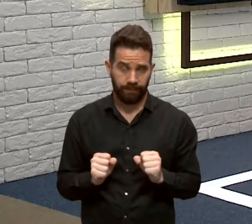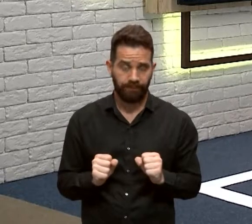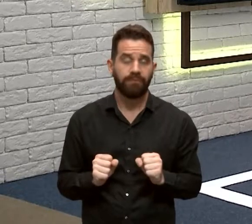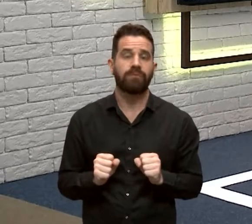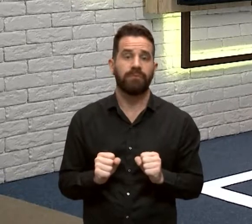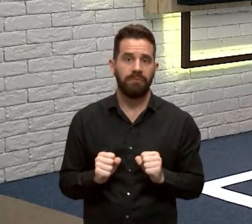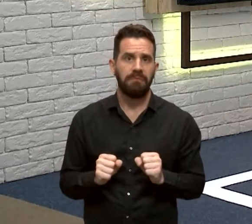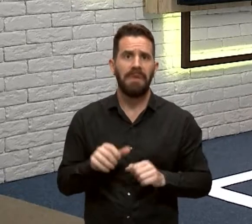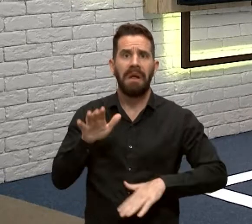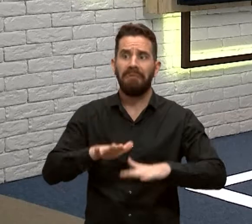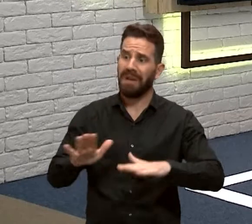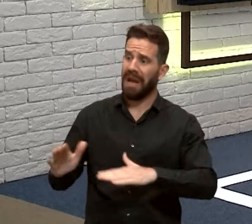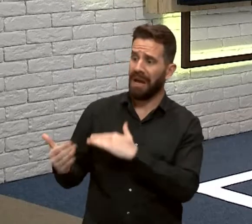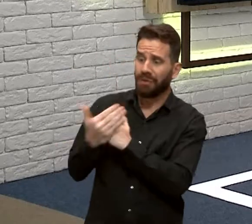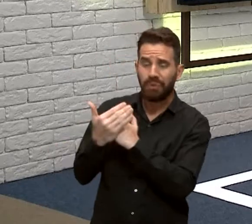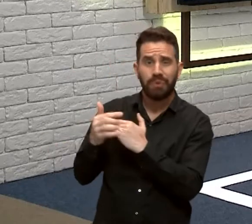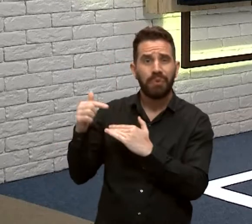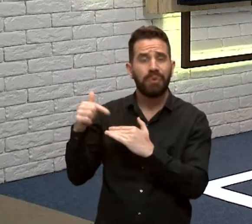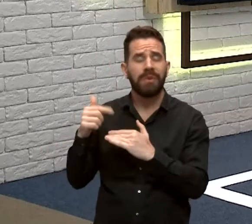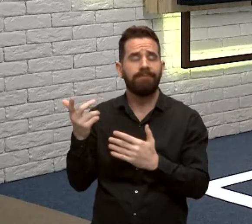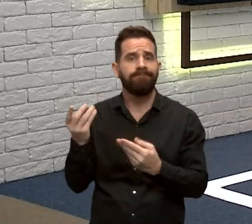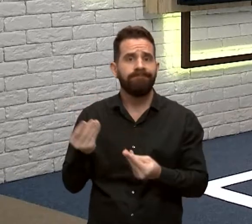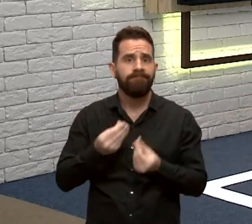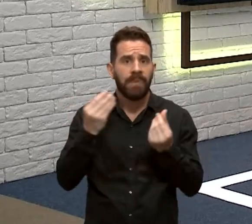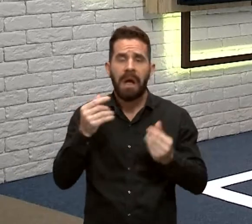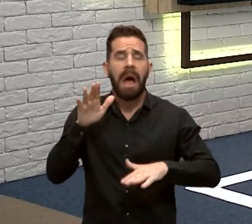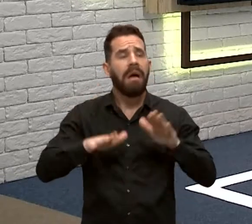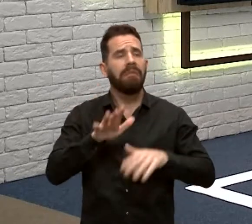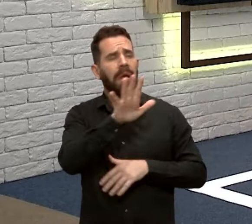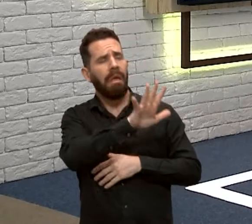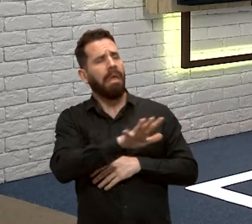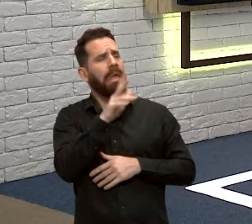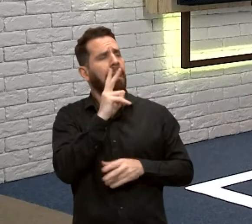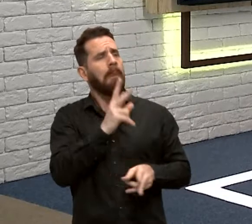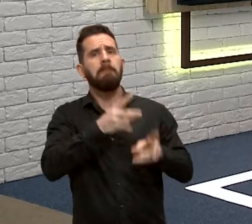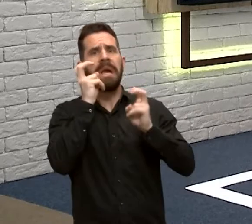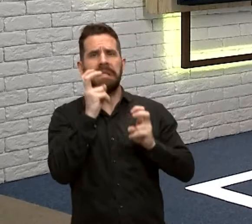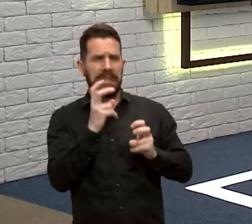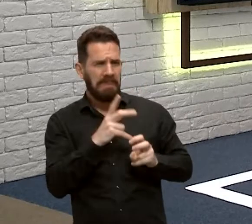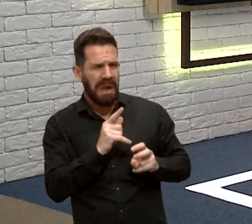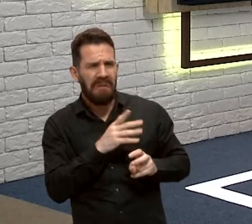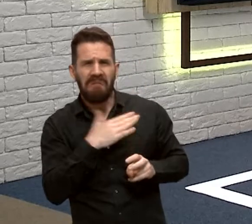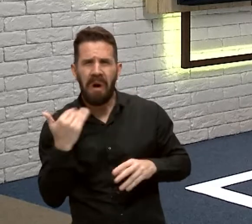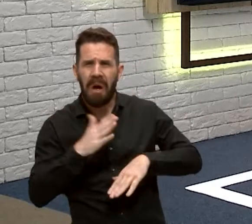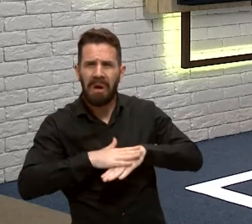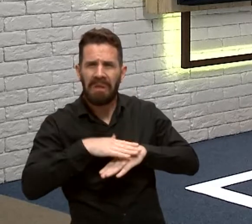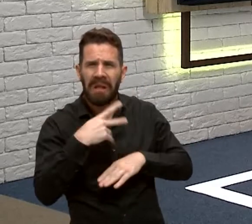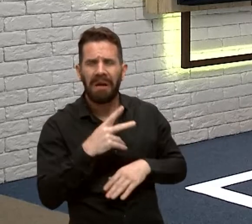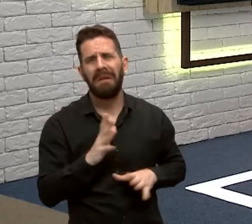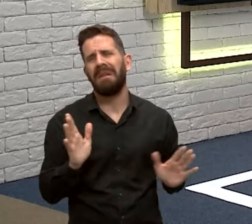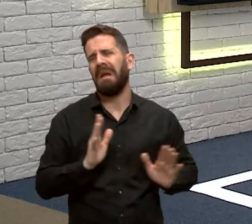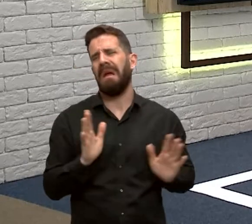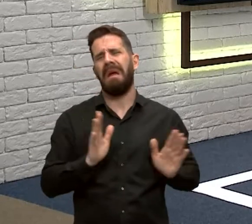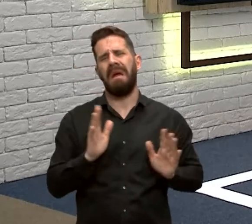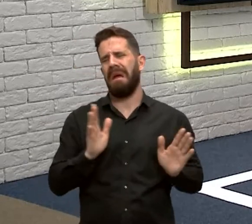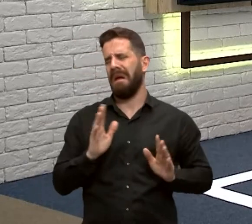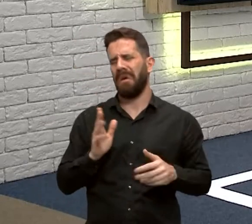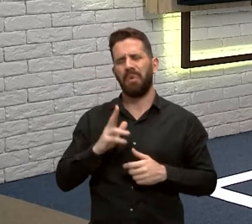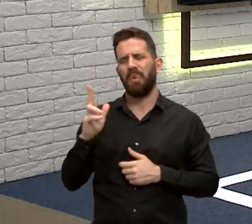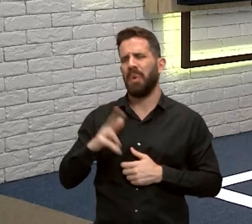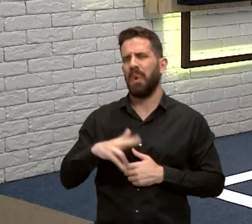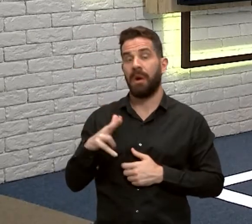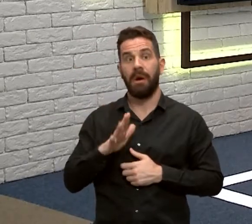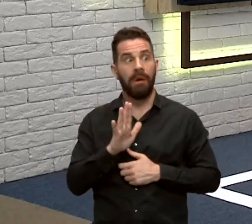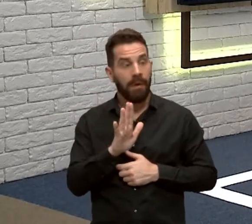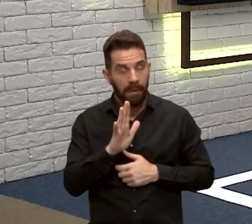difícil de ser percebida, né, e de ser identificada. O que uma pessoa que